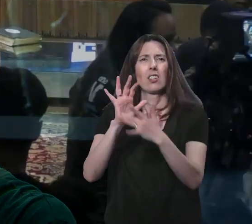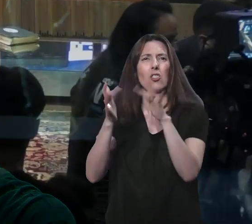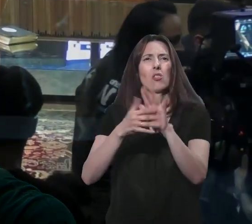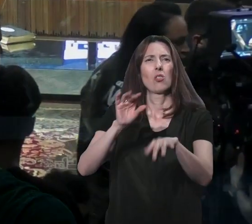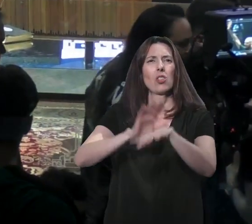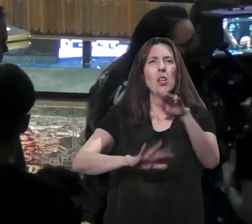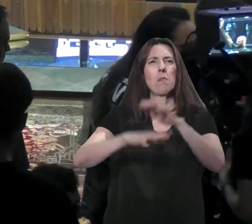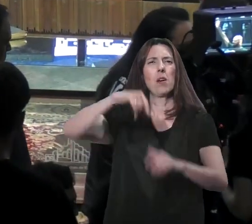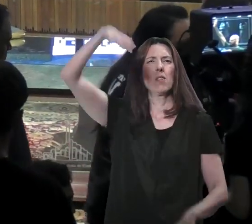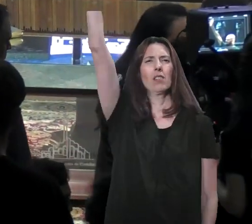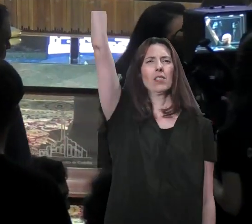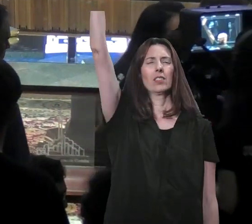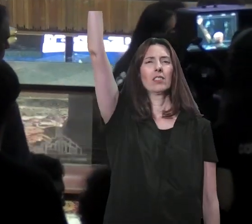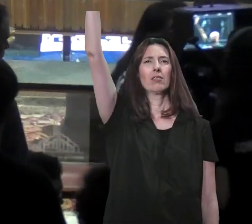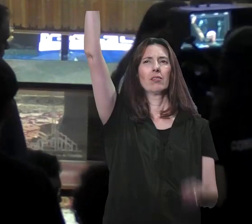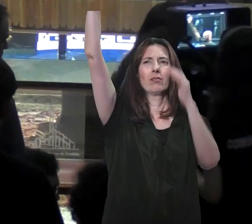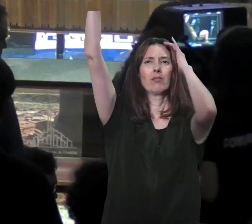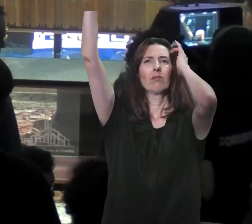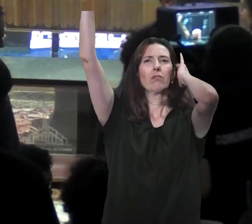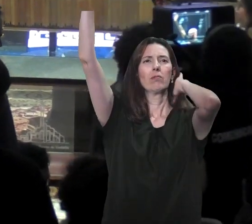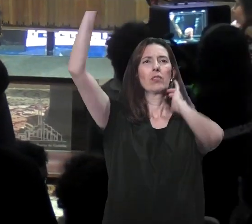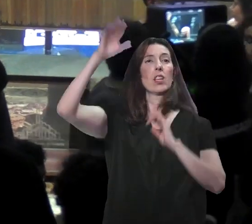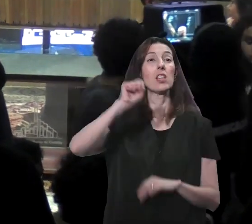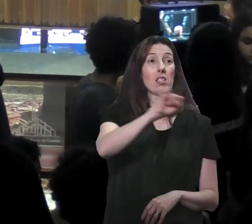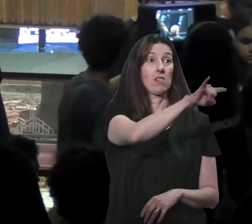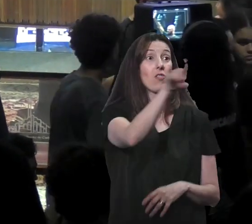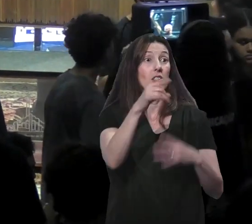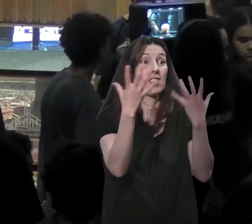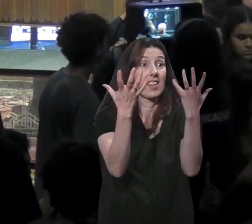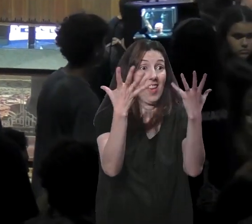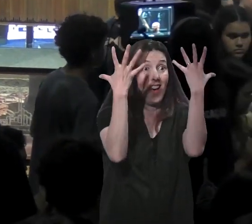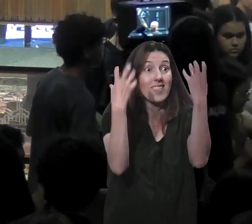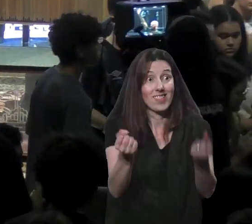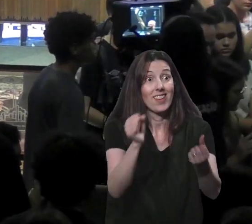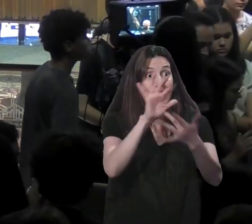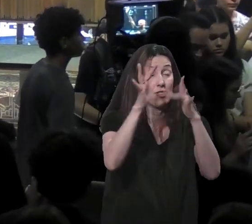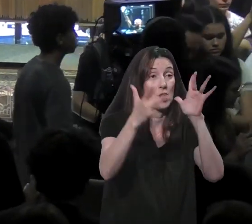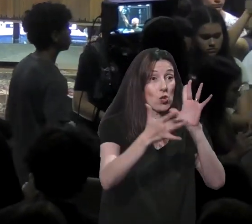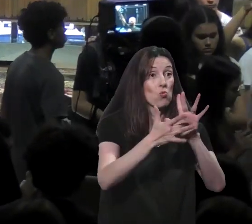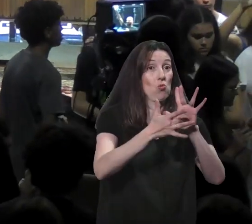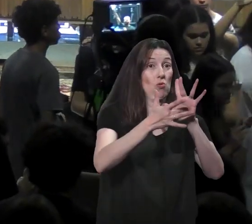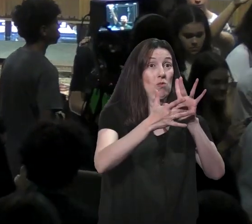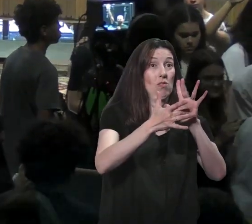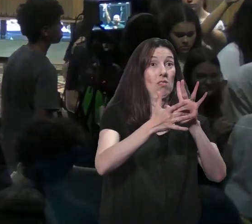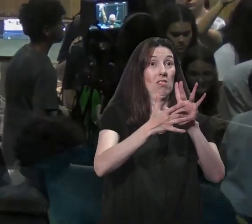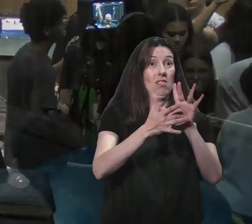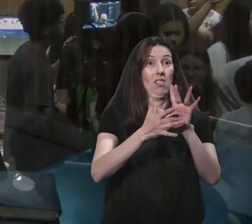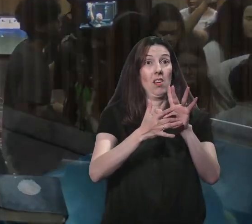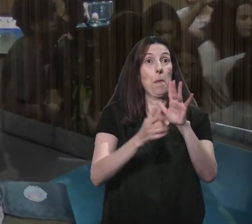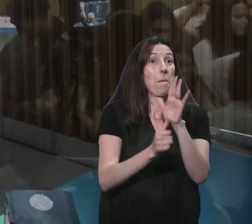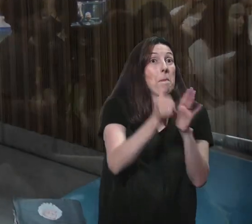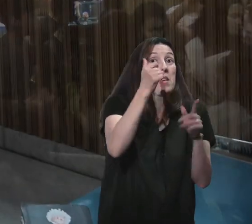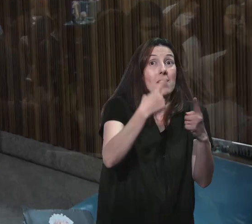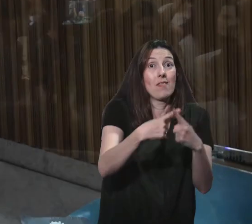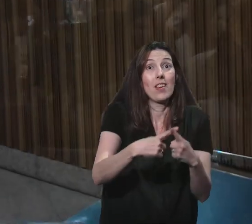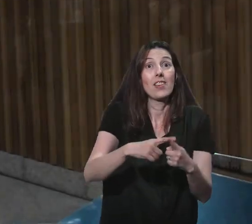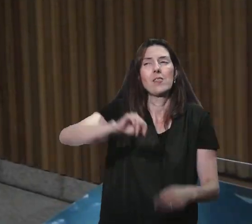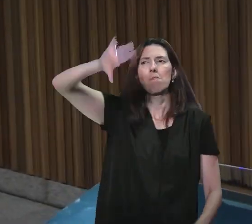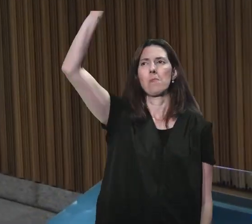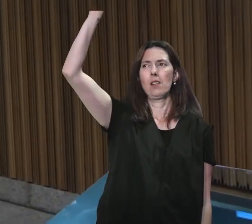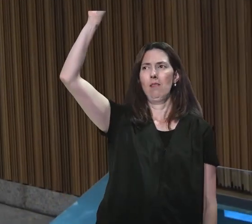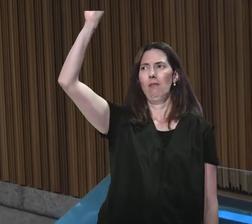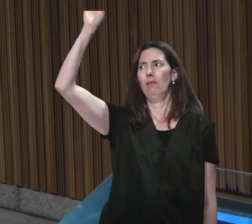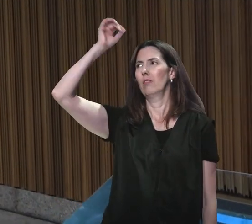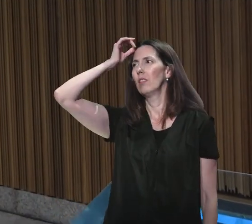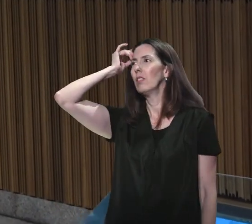sua vida. Se você quer entregar a sua vida para Jesus, quer mudar de vida, levanta sua mão bem alta, eu quero orar por você. Amém, glória